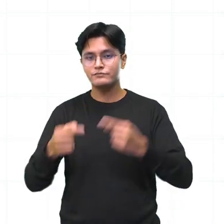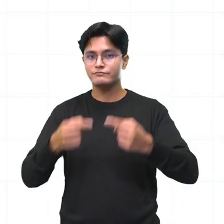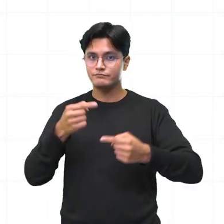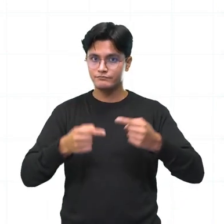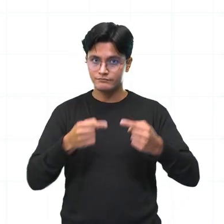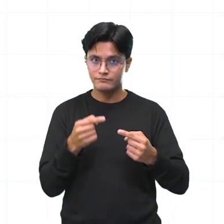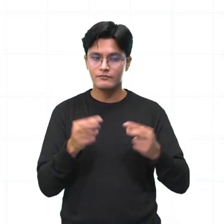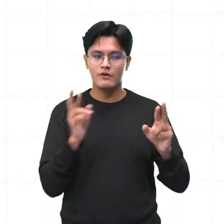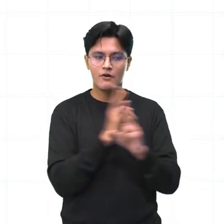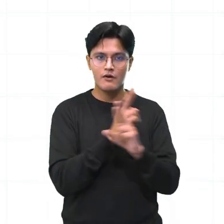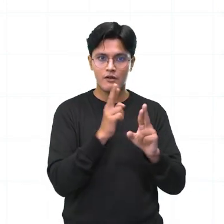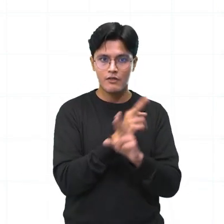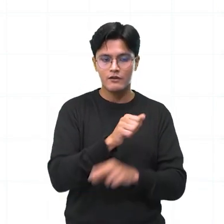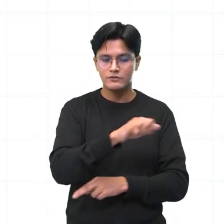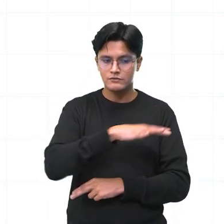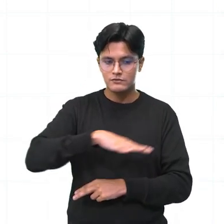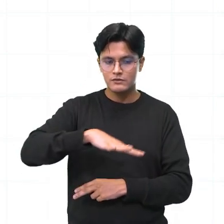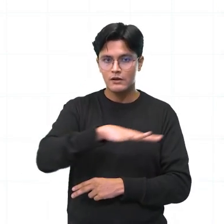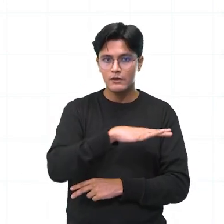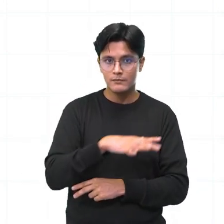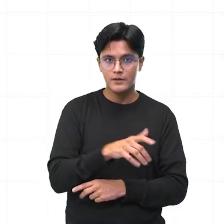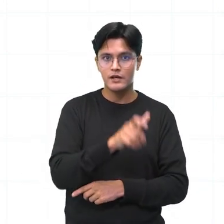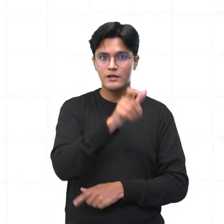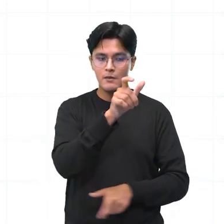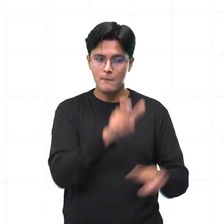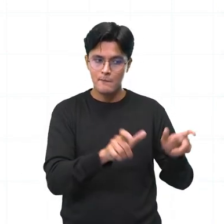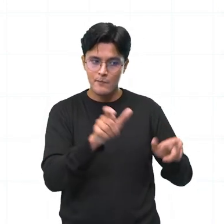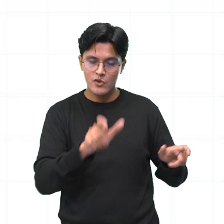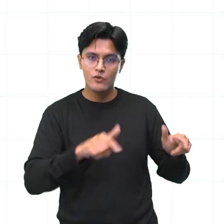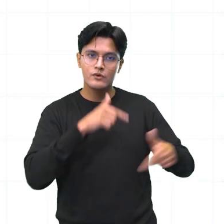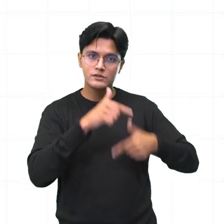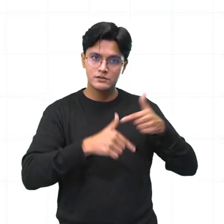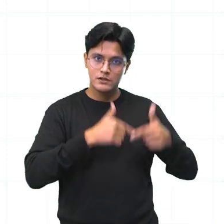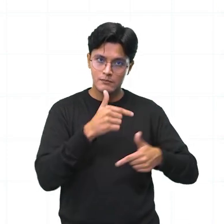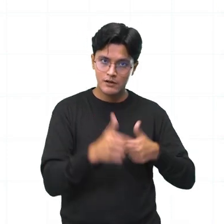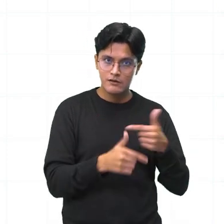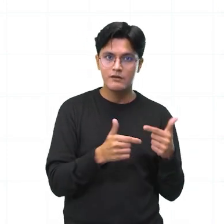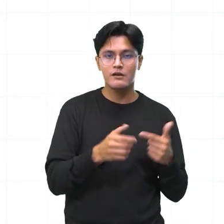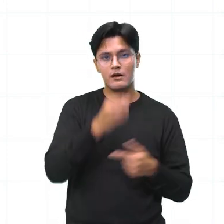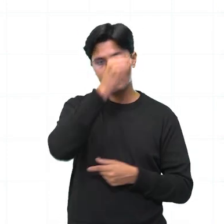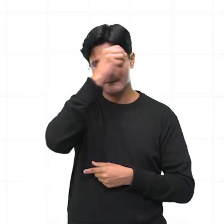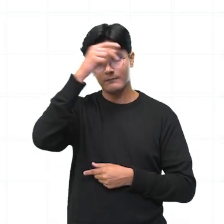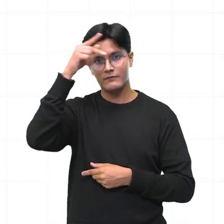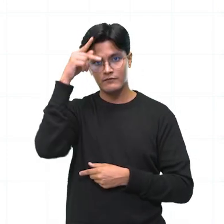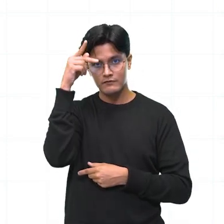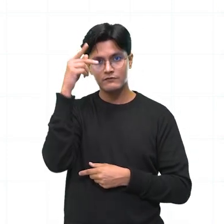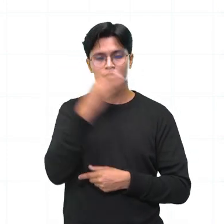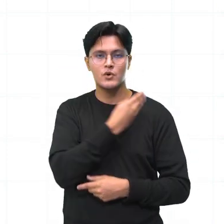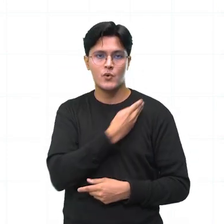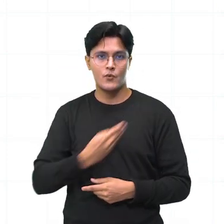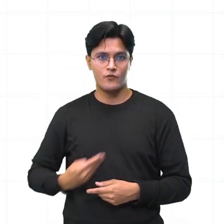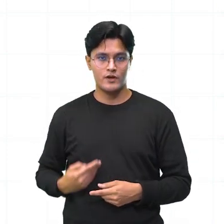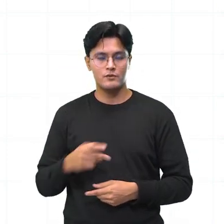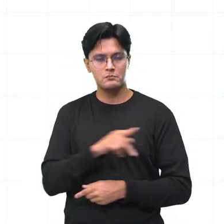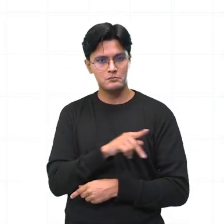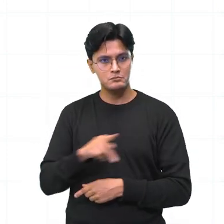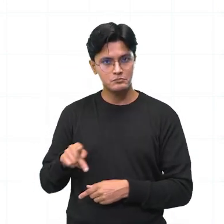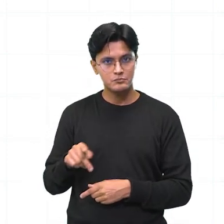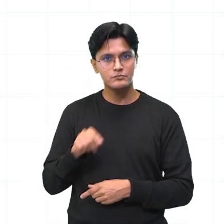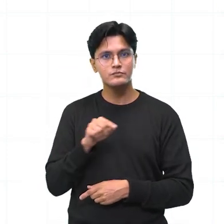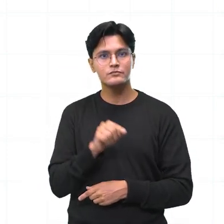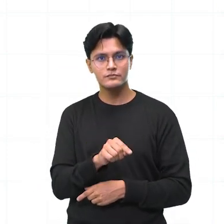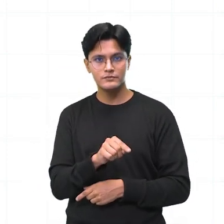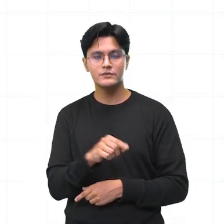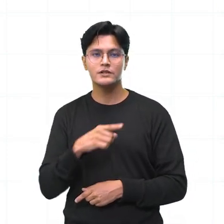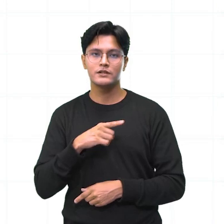os candidatos a cargos públicos executivos, prefeitura, governo e presidência, a partir da presença